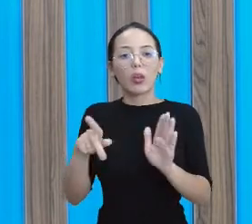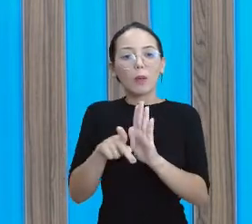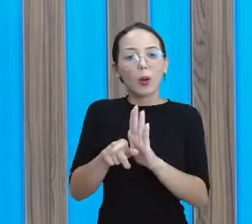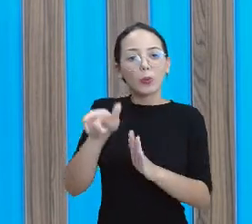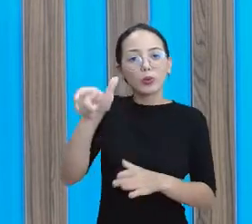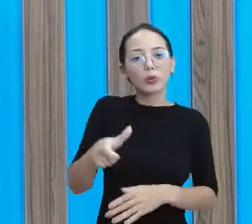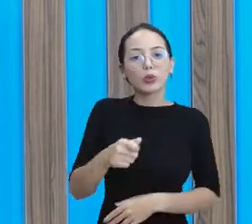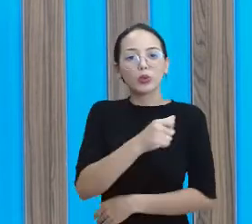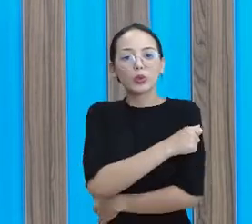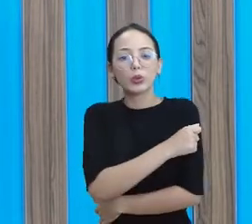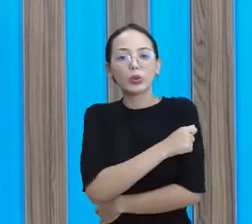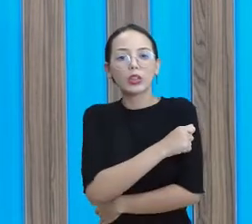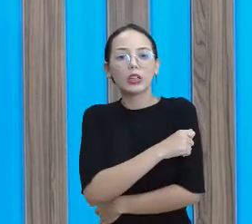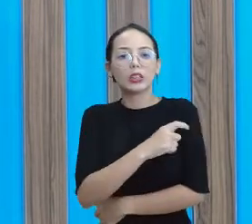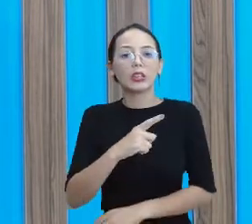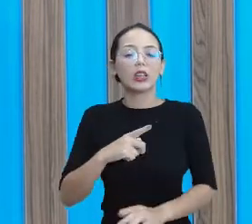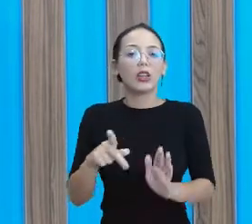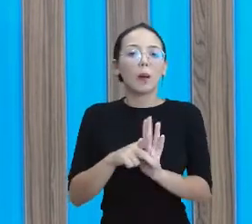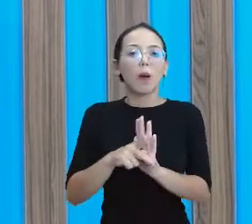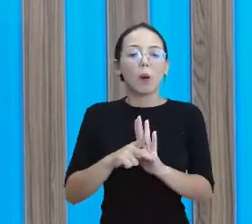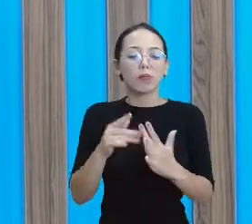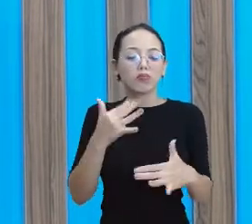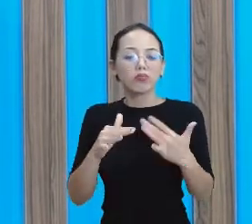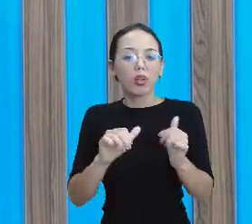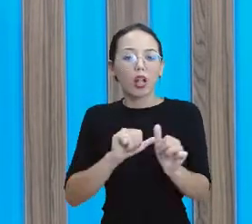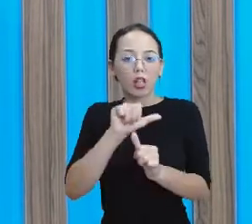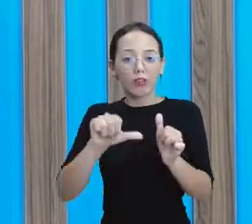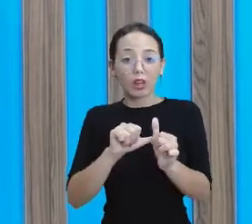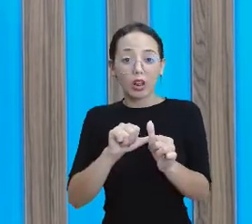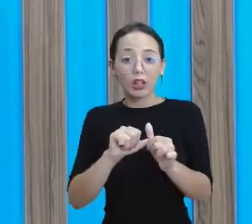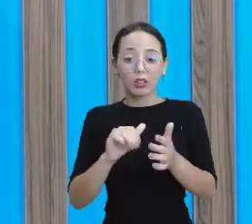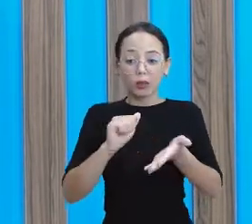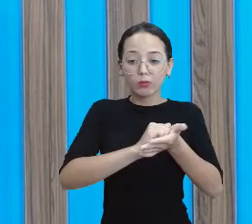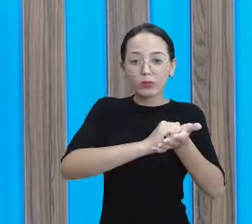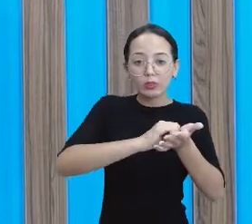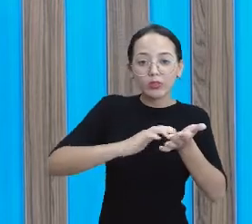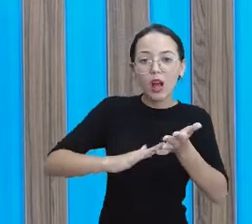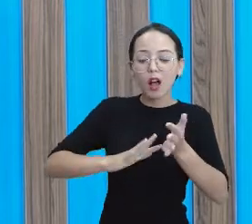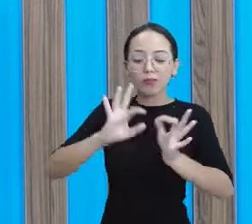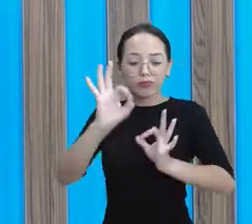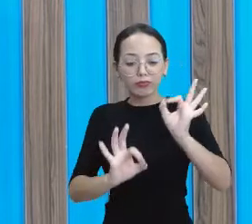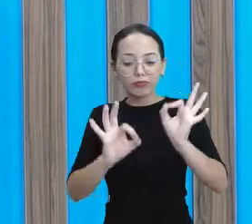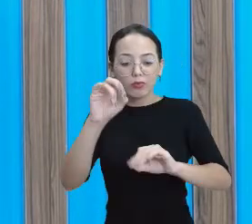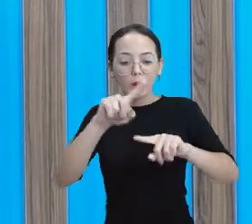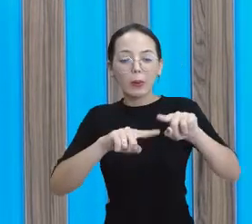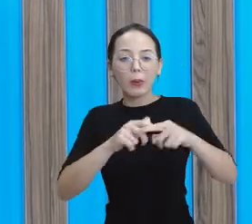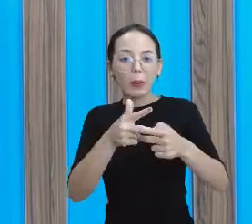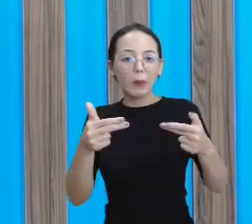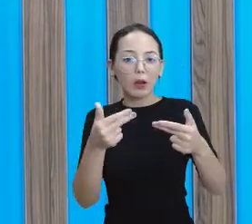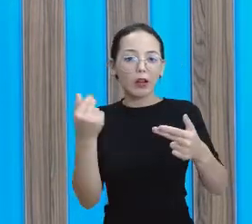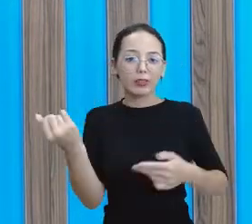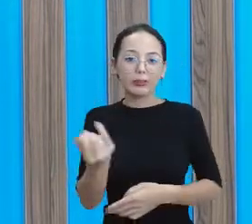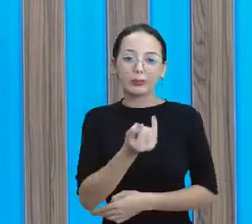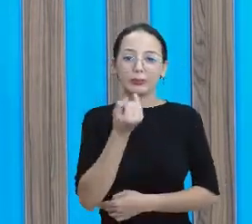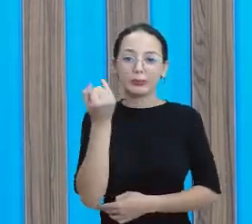estudante que tem uma distrabilidade acentuada, as atividades de manejo de material, elas são